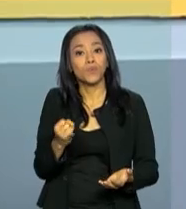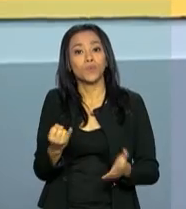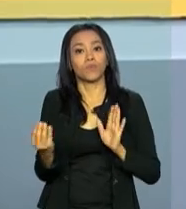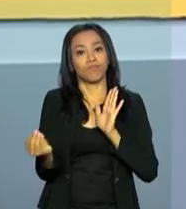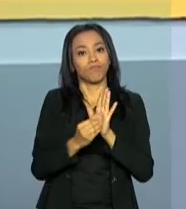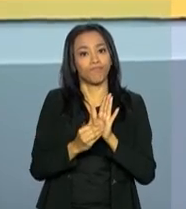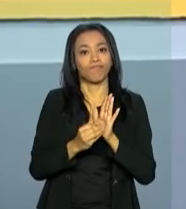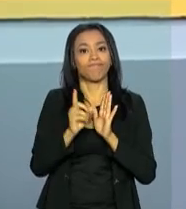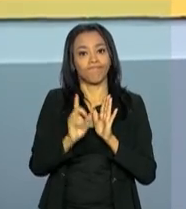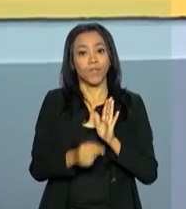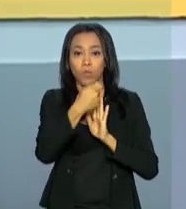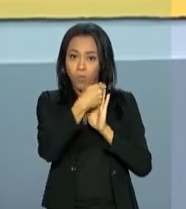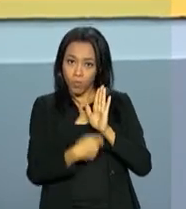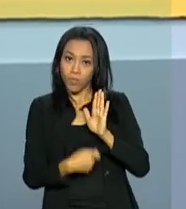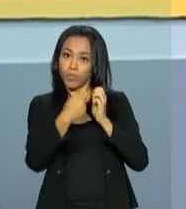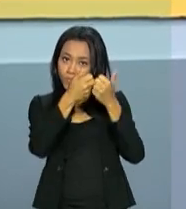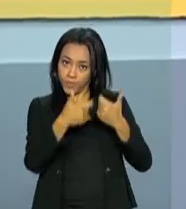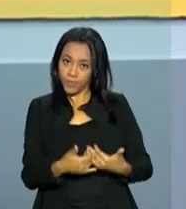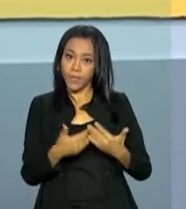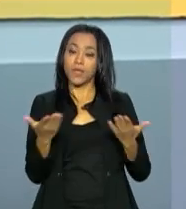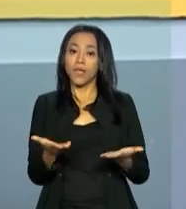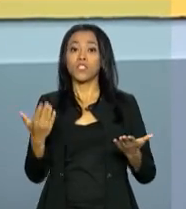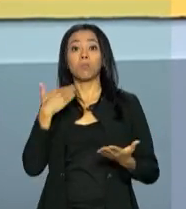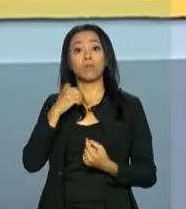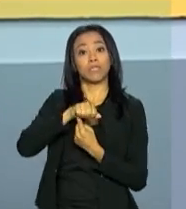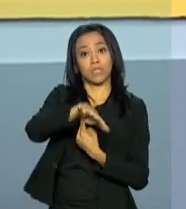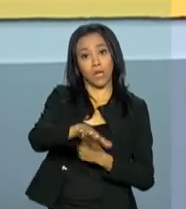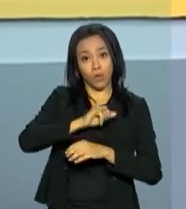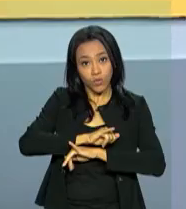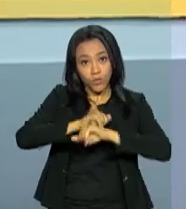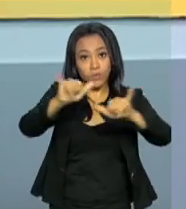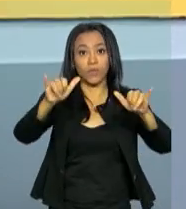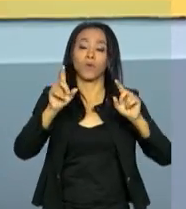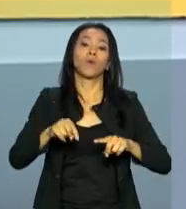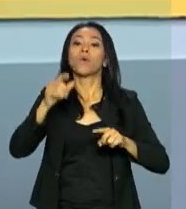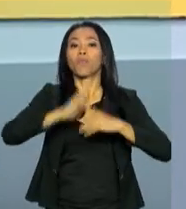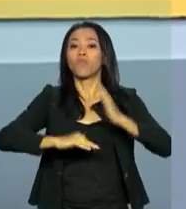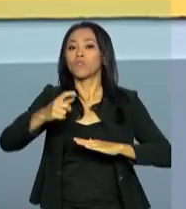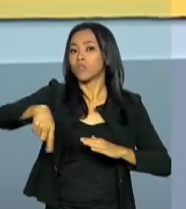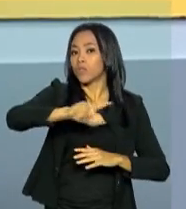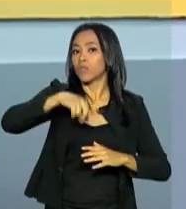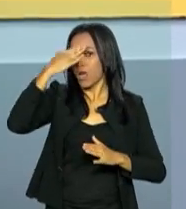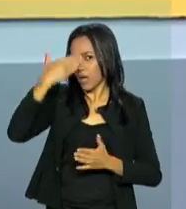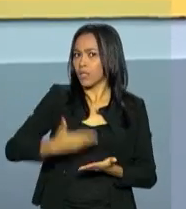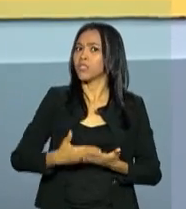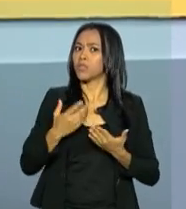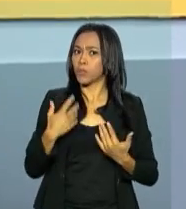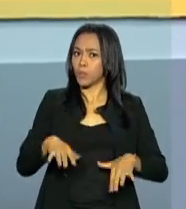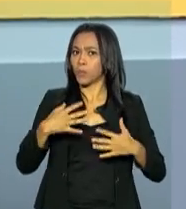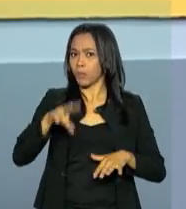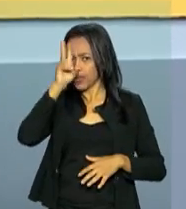economia no boletim focus divulgado nesta semana pelo banco central analistas e investidores apostam em uma mínima histórica